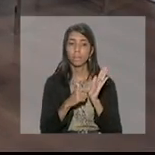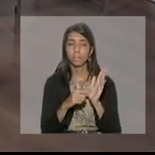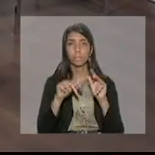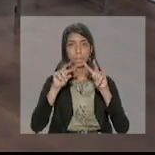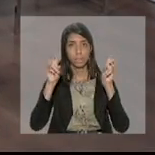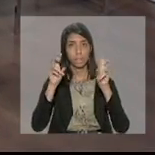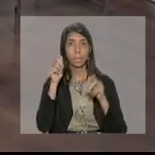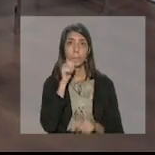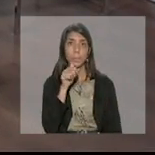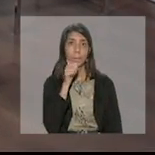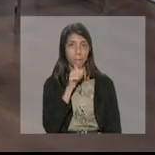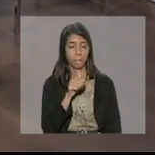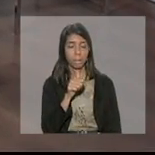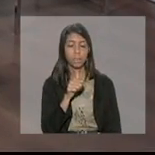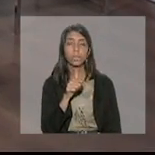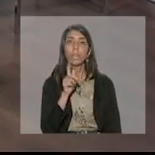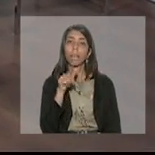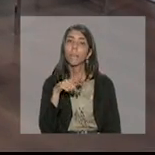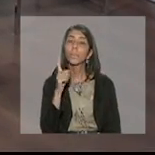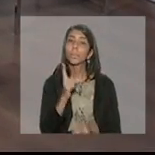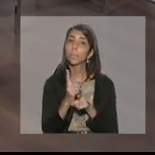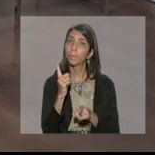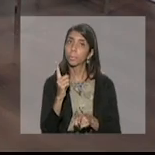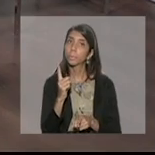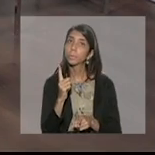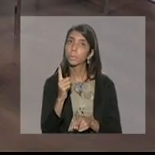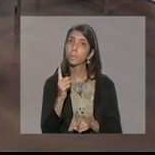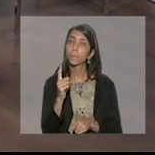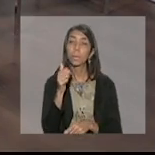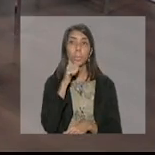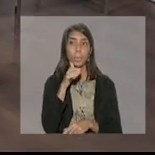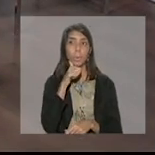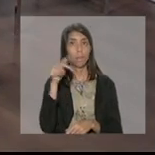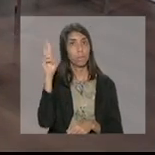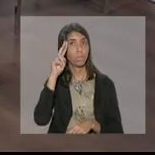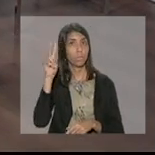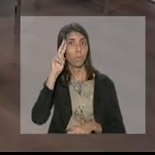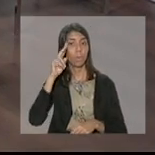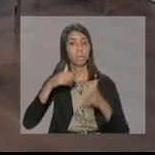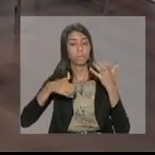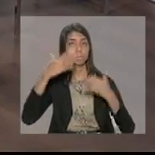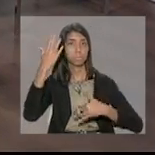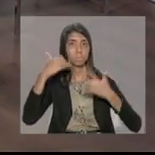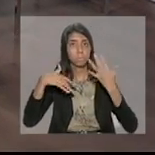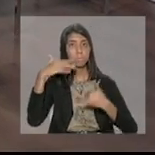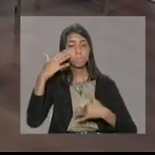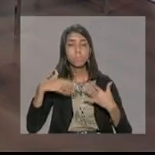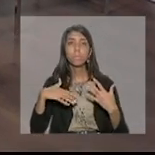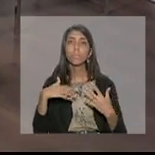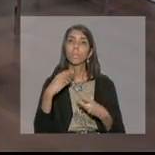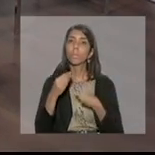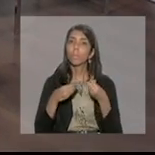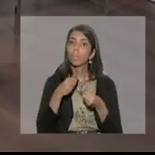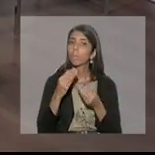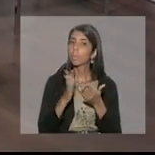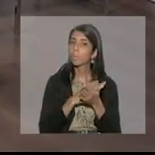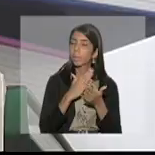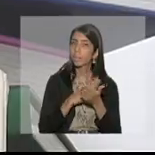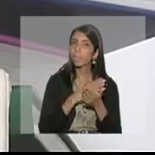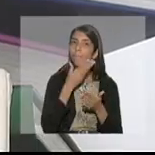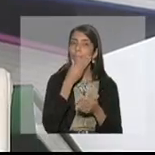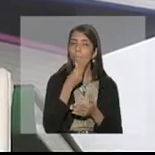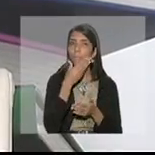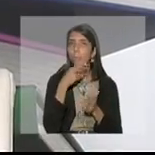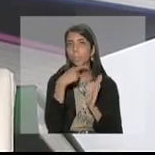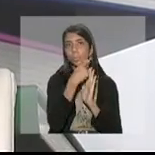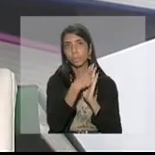Mulheres. Mulheres foi um encontro que eu tive com uma contadora de histórias, narrando histórias desse livro, do